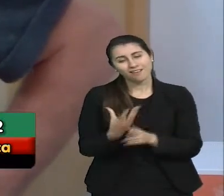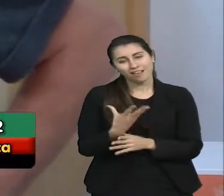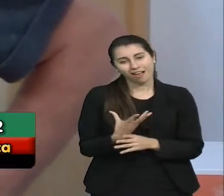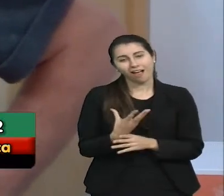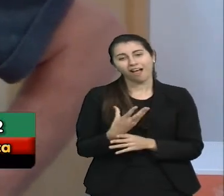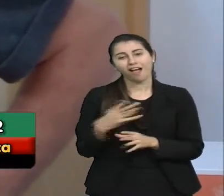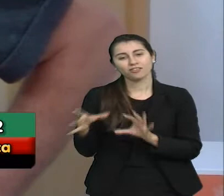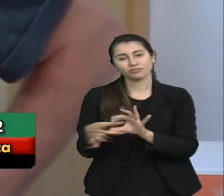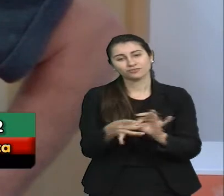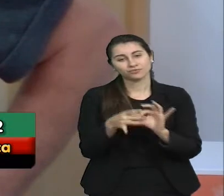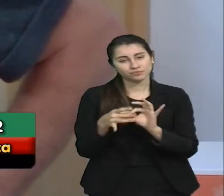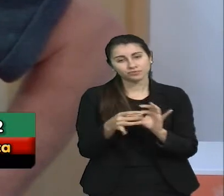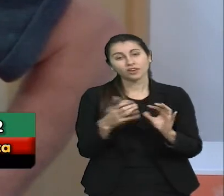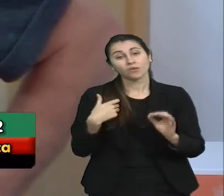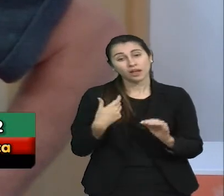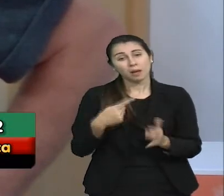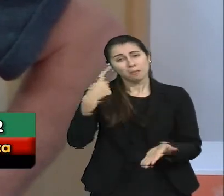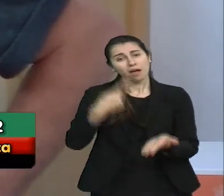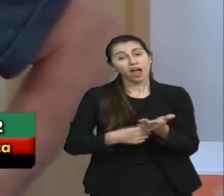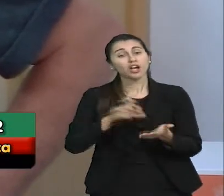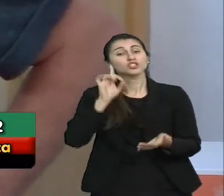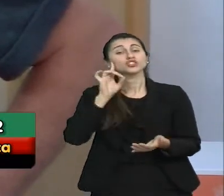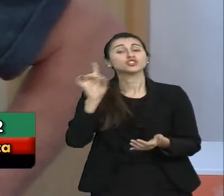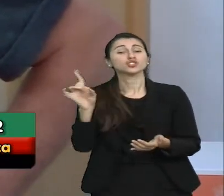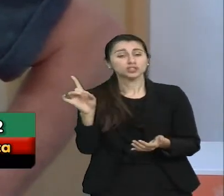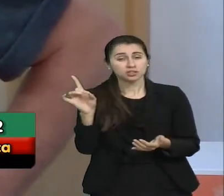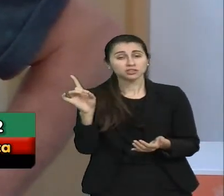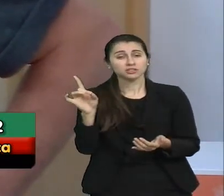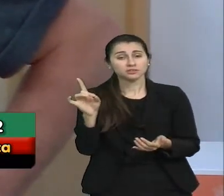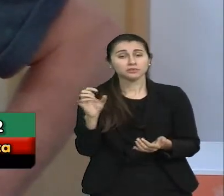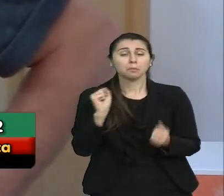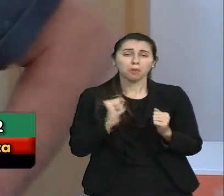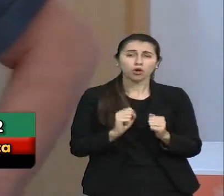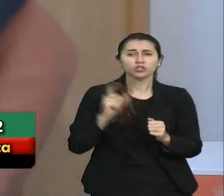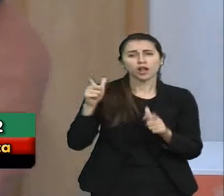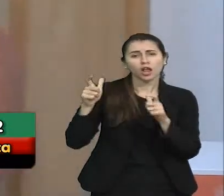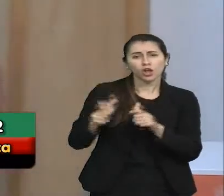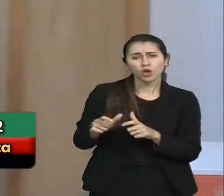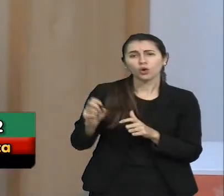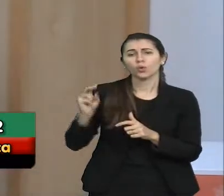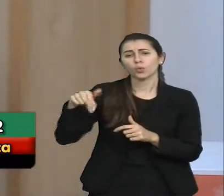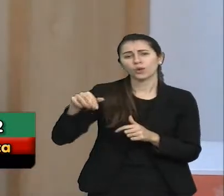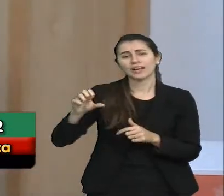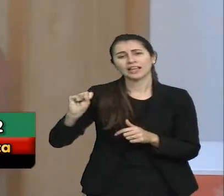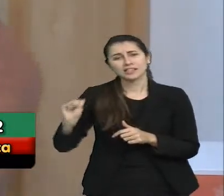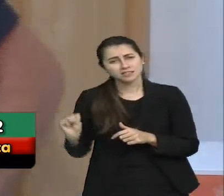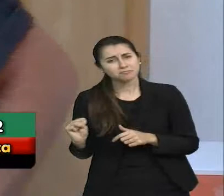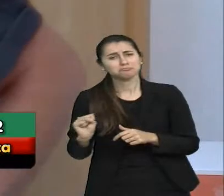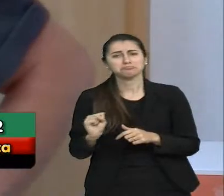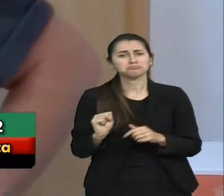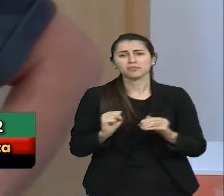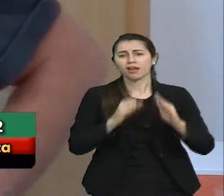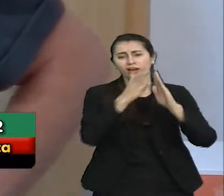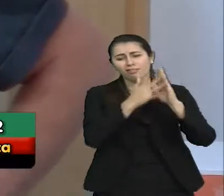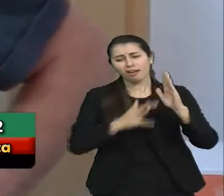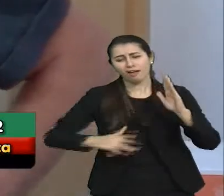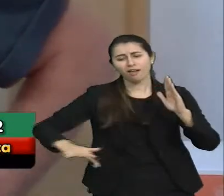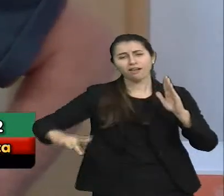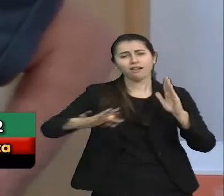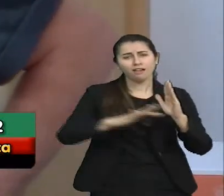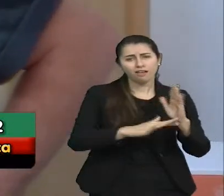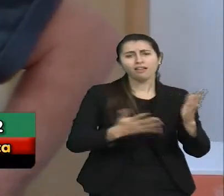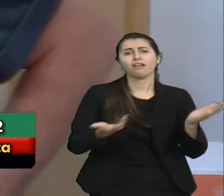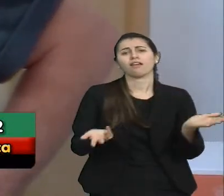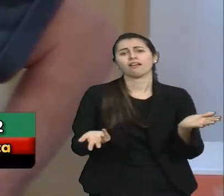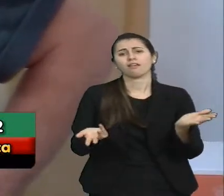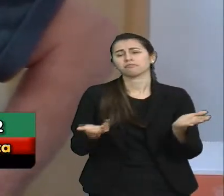no sentido de nós já marcarmos uma reunião. Essa reunião pode ser na USE, pode ser em qualquer terreiro que vocês quiserem, pode ser na OAB, que seria, em tese, um terreiro neutro,